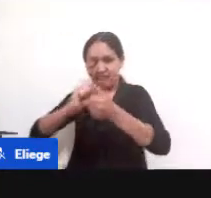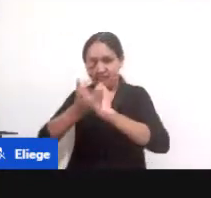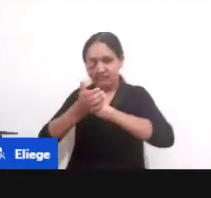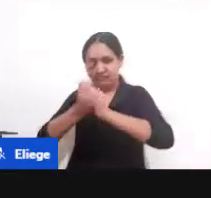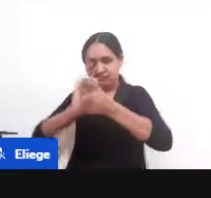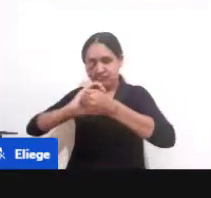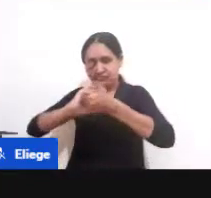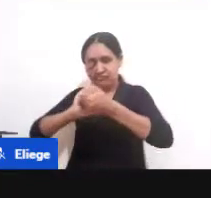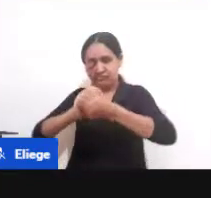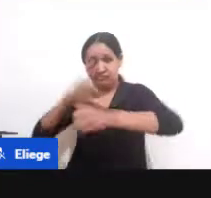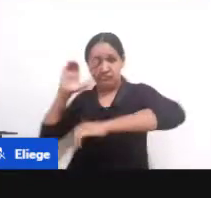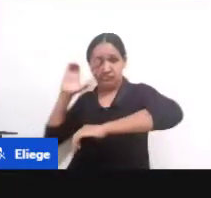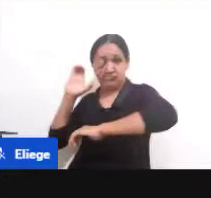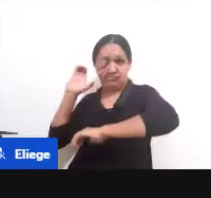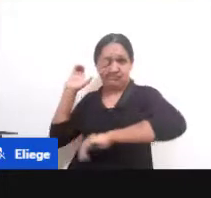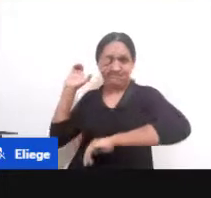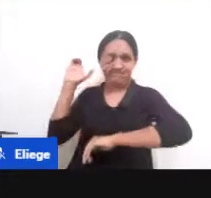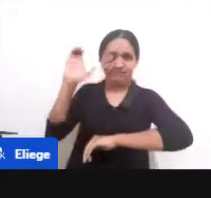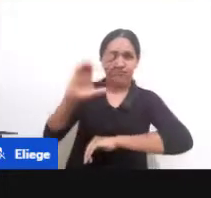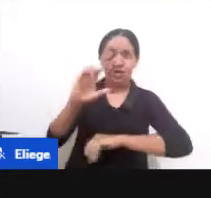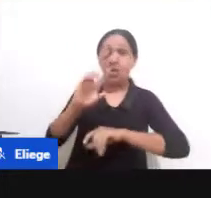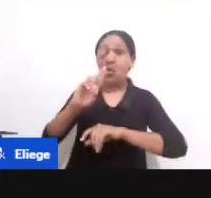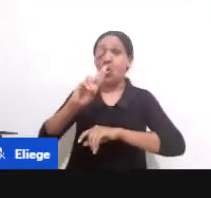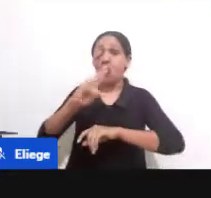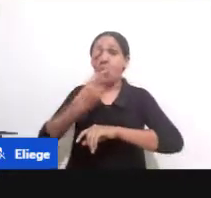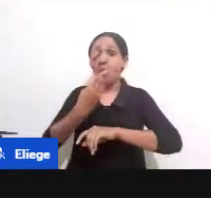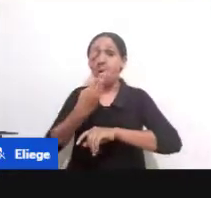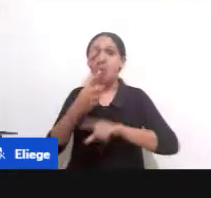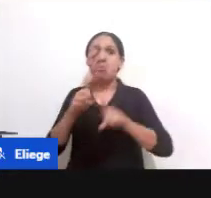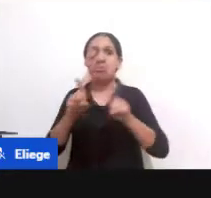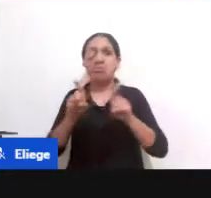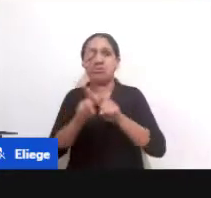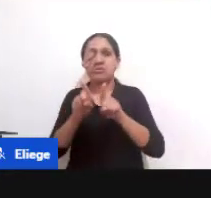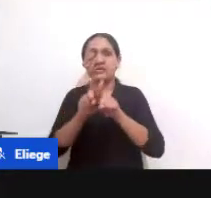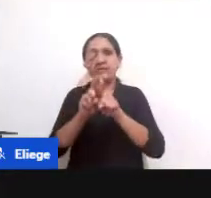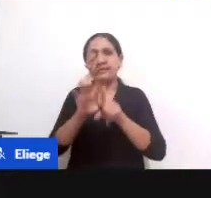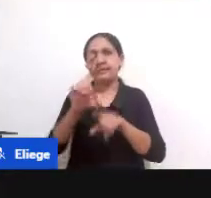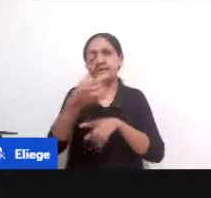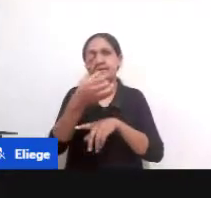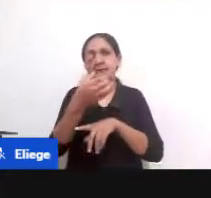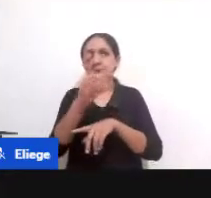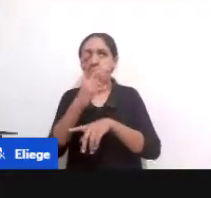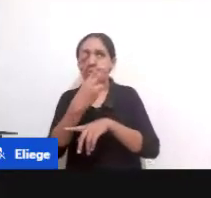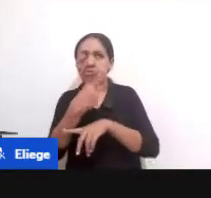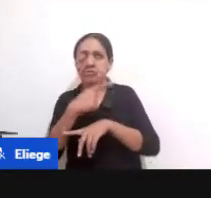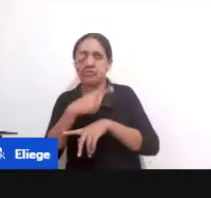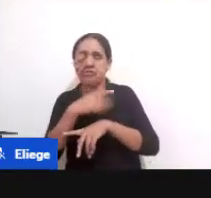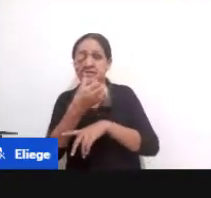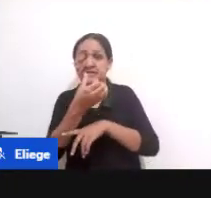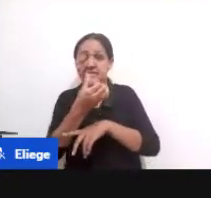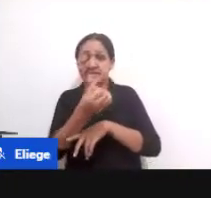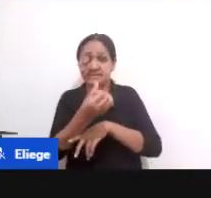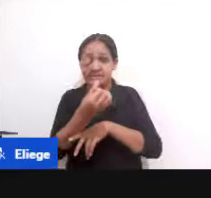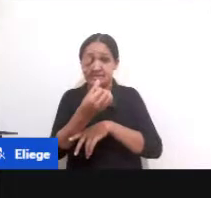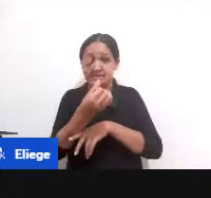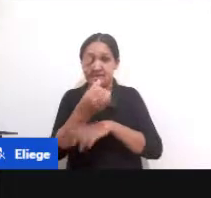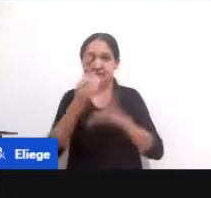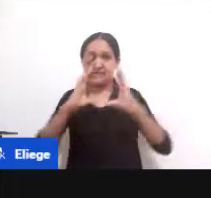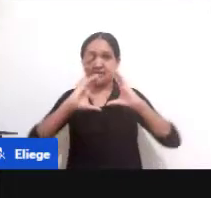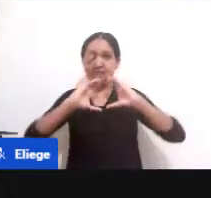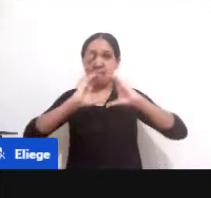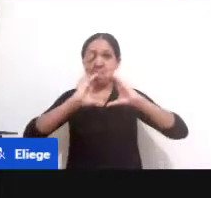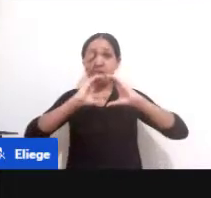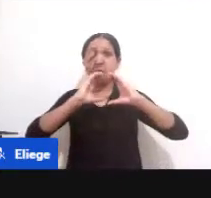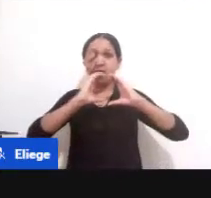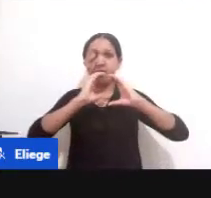posso trabalhar com as minhas bolas de borracha. Eu tenho 6 bolas, mas como que eu vou fazer? Aí eu posso, vamos supor, eu vou mandar a criança